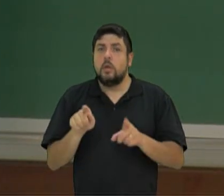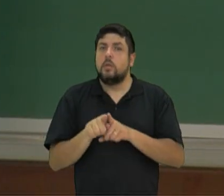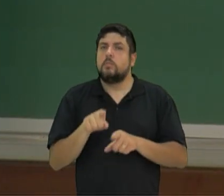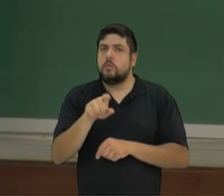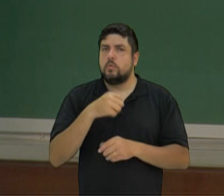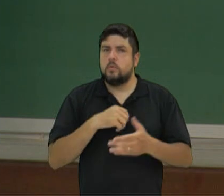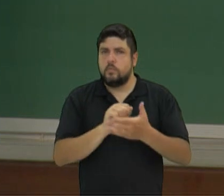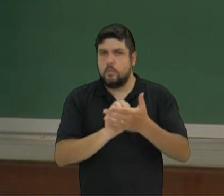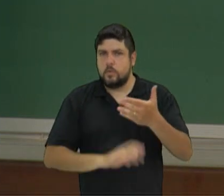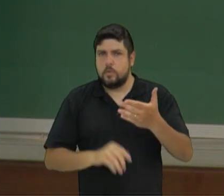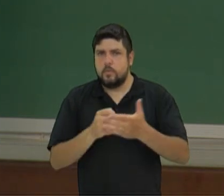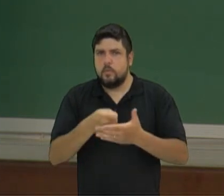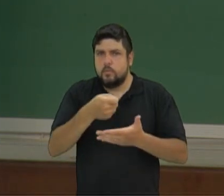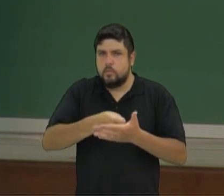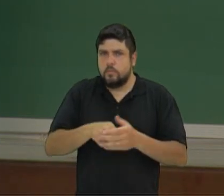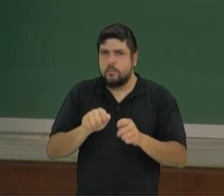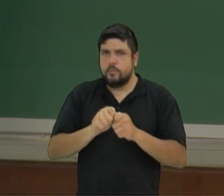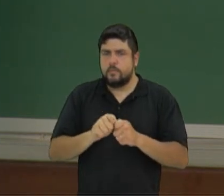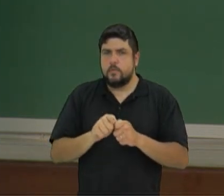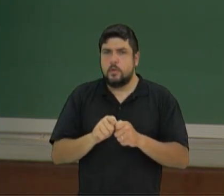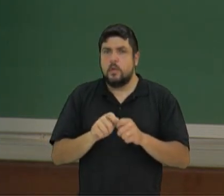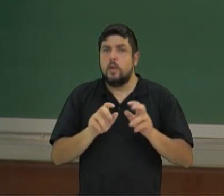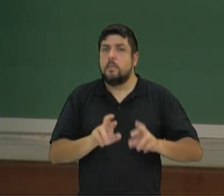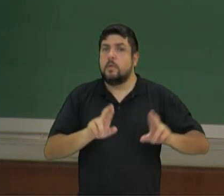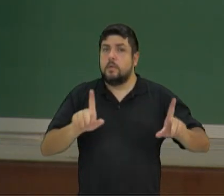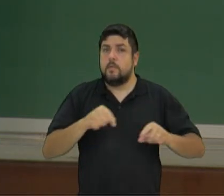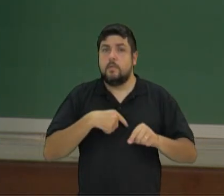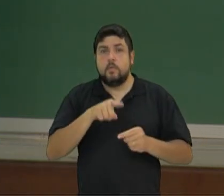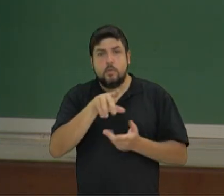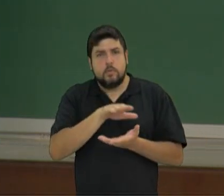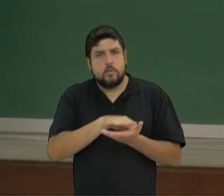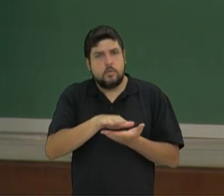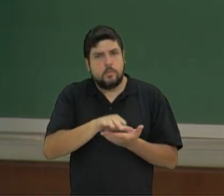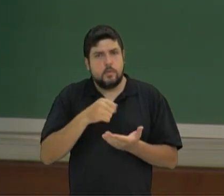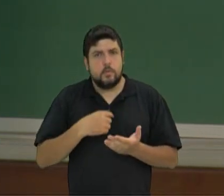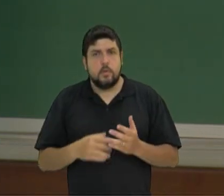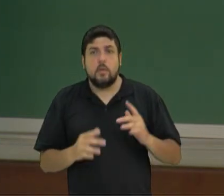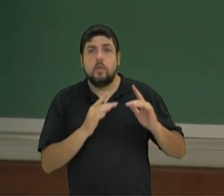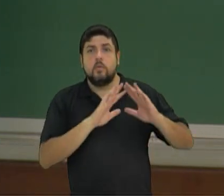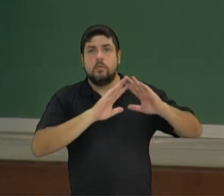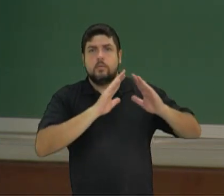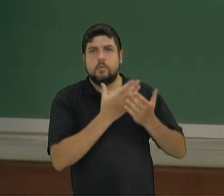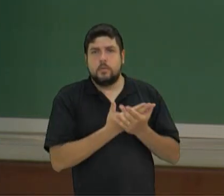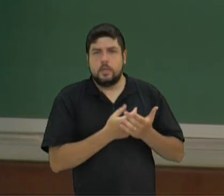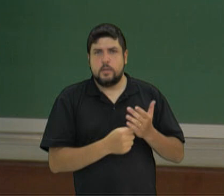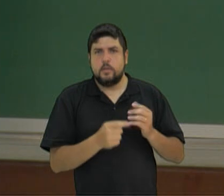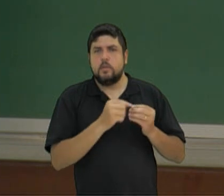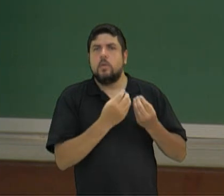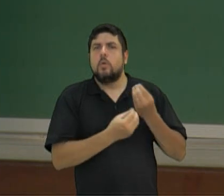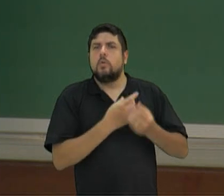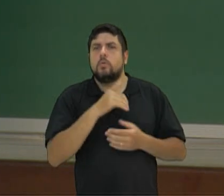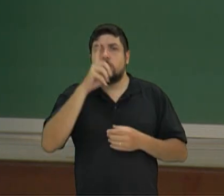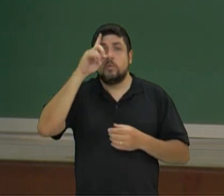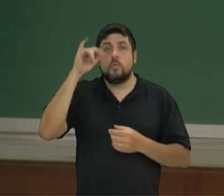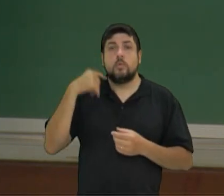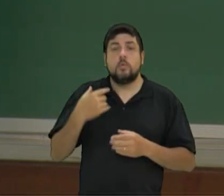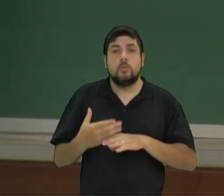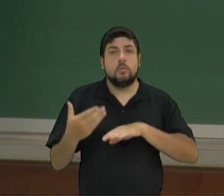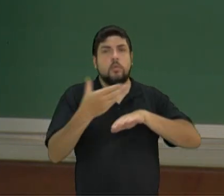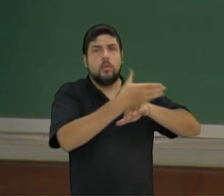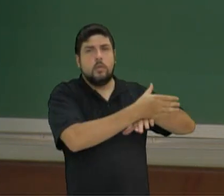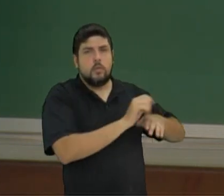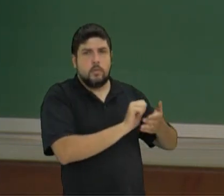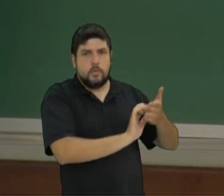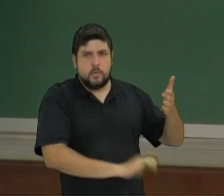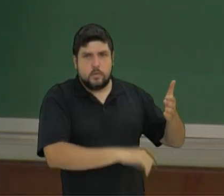tem atividade obrigatória para realizar. A sua é diferente, a sua é impressa. Entre em contato com a sua escola. Veja que dia estão sendo entregues